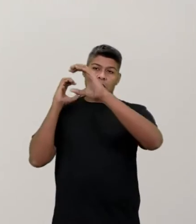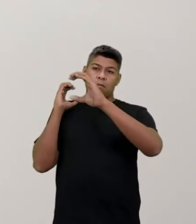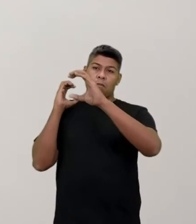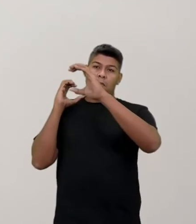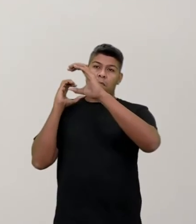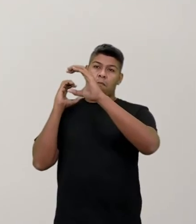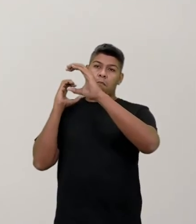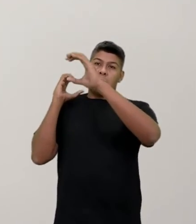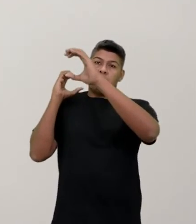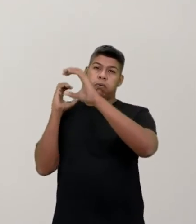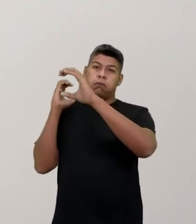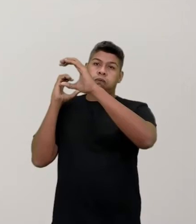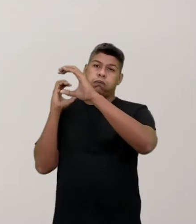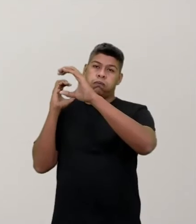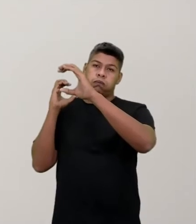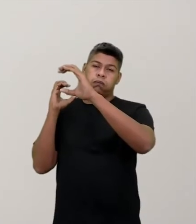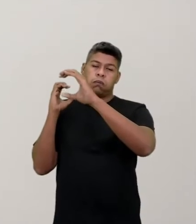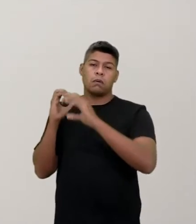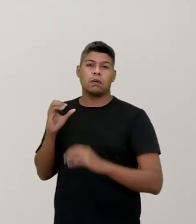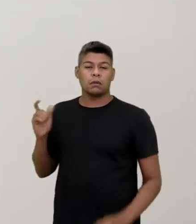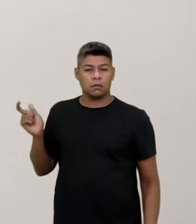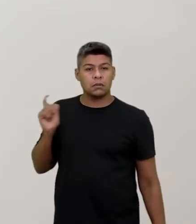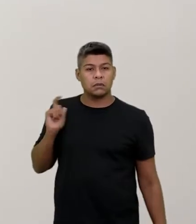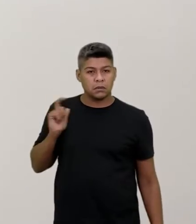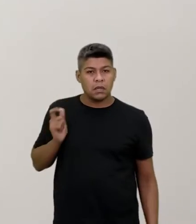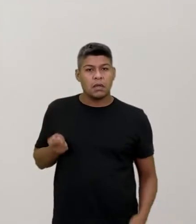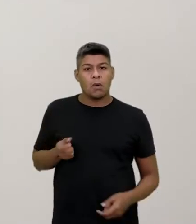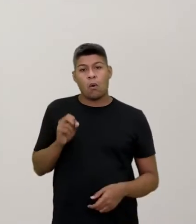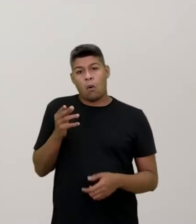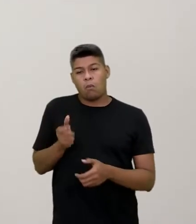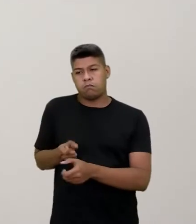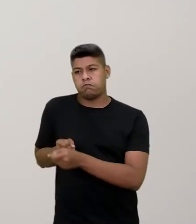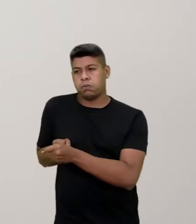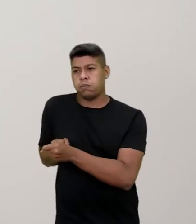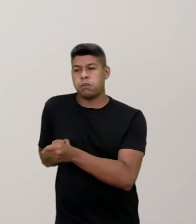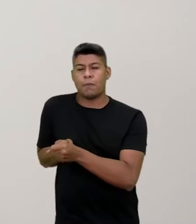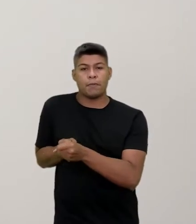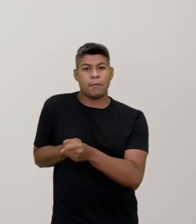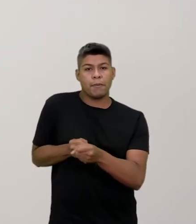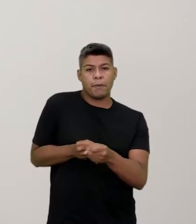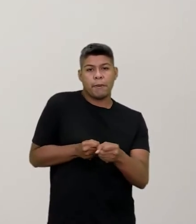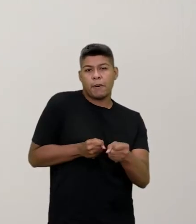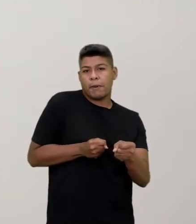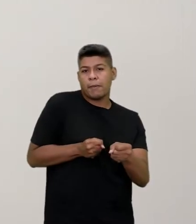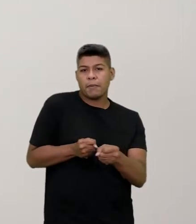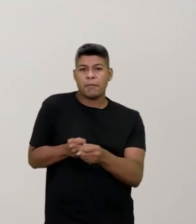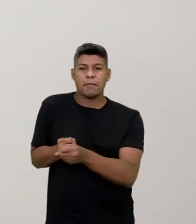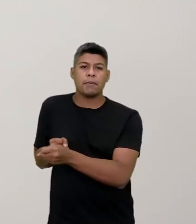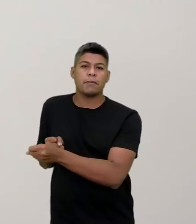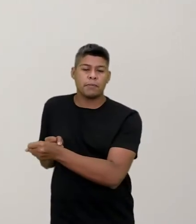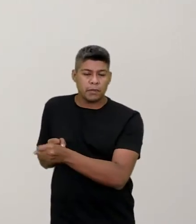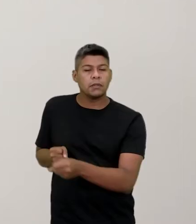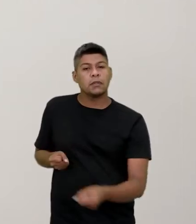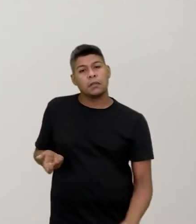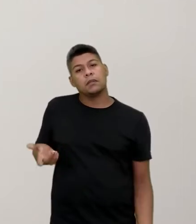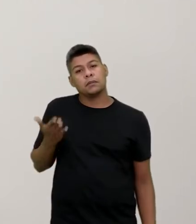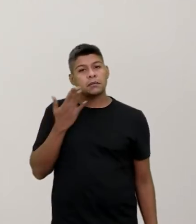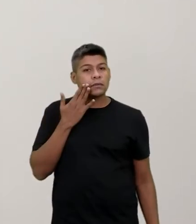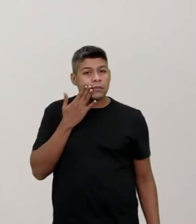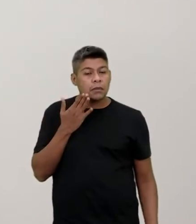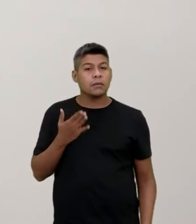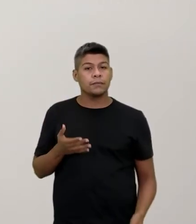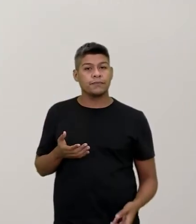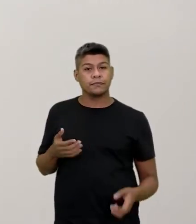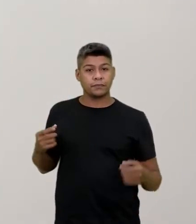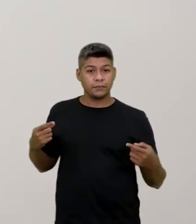mísseis, né? Ou então menos metralhadoras, enfim. Numa guerra, o combate corpo a corpo